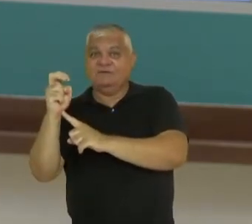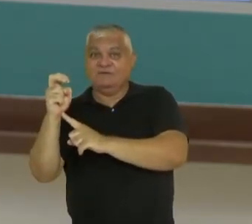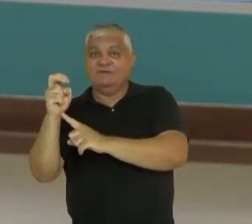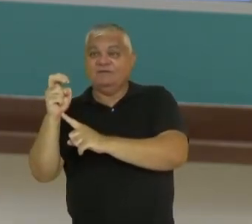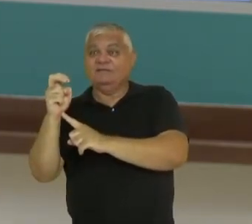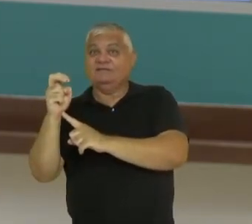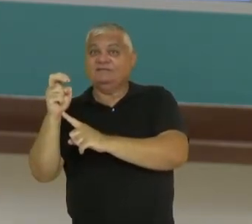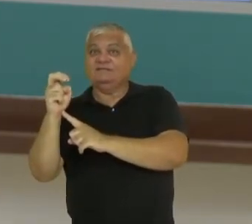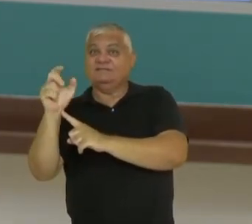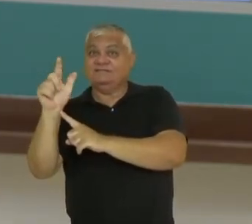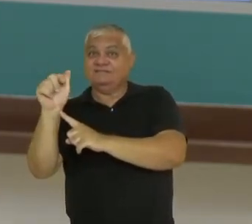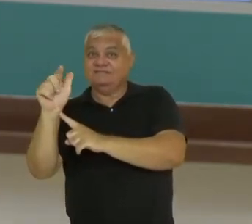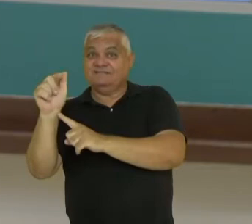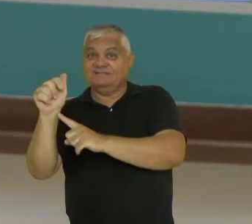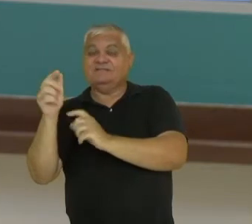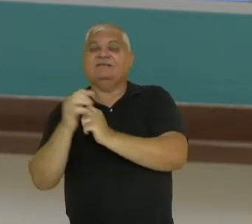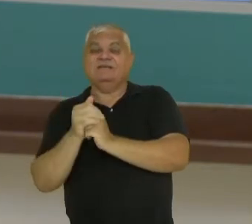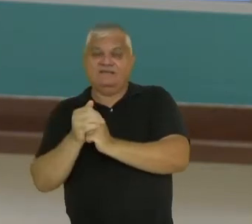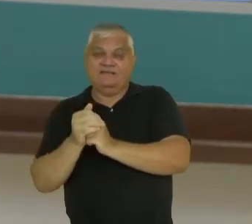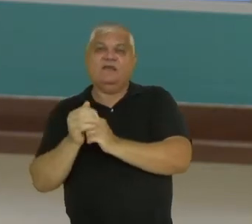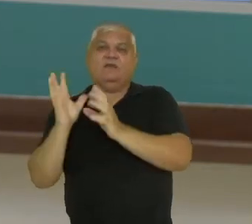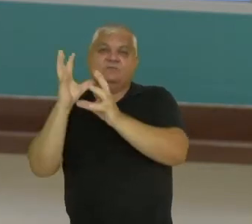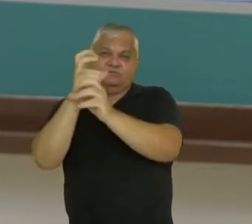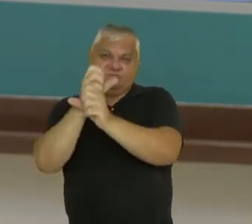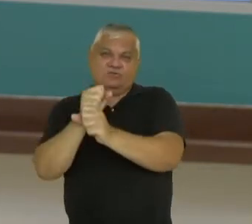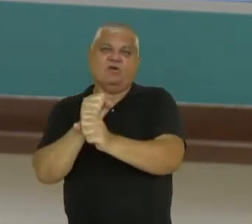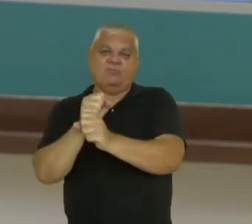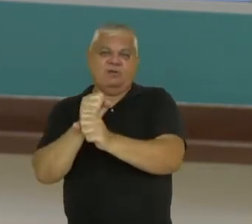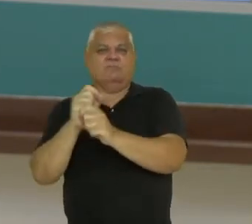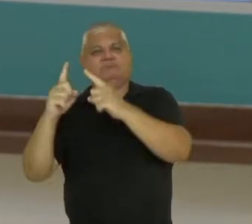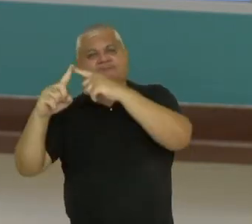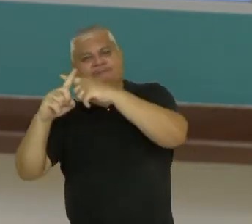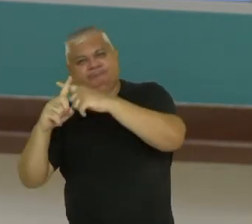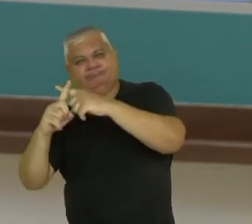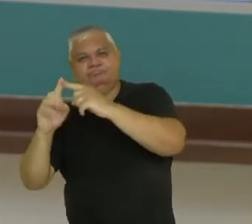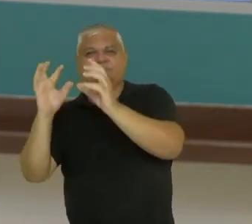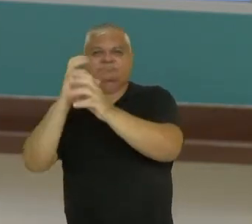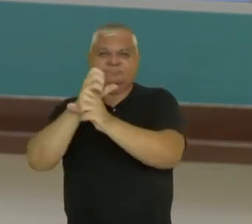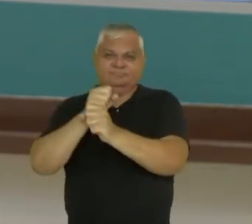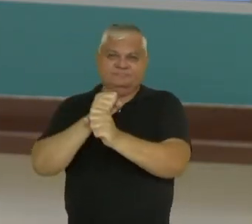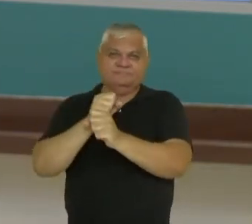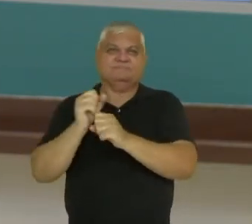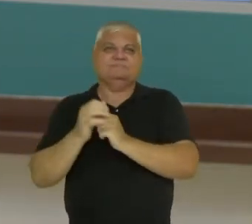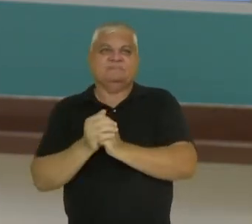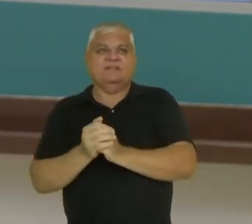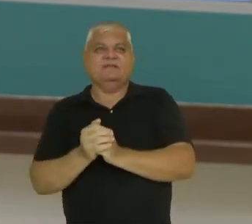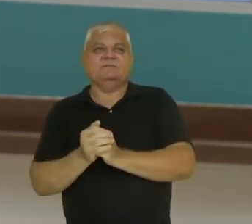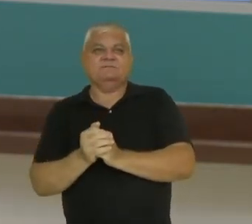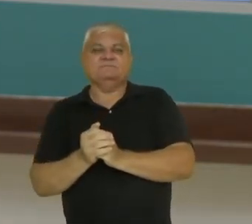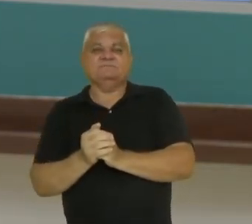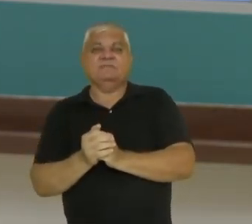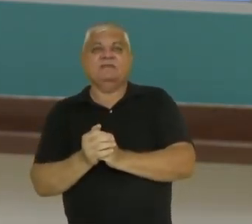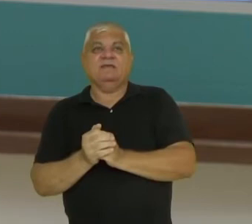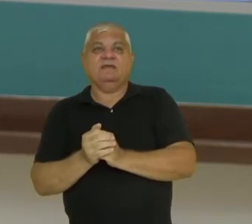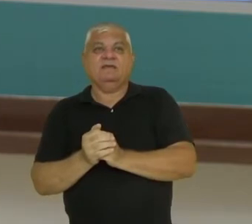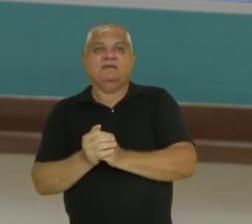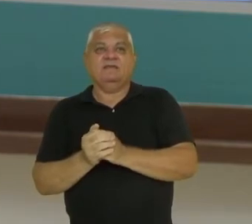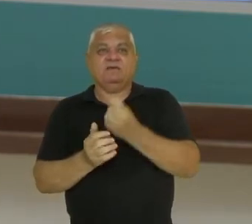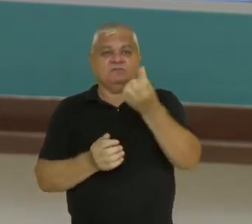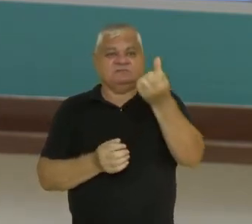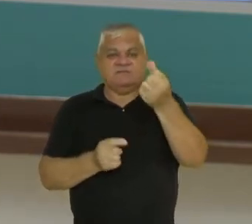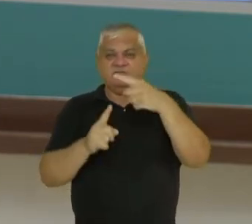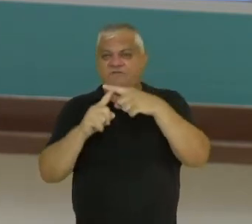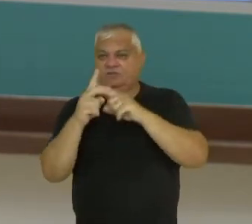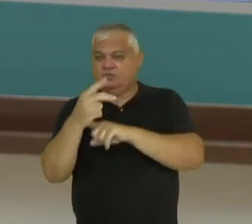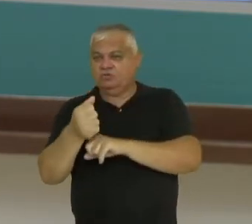que está aqui, ele tanto multiplica o H2 quanto multiplica a quantidade do O. Então tenho mais 5 oxigênio. Totalizando